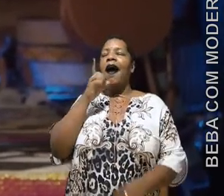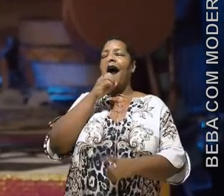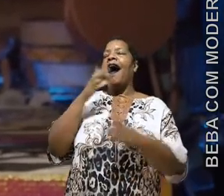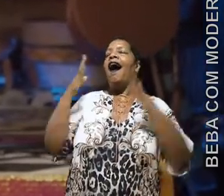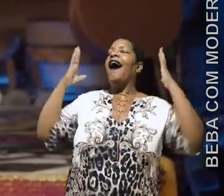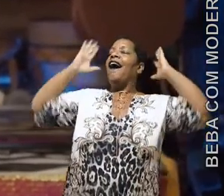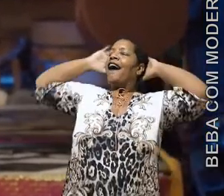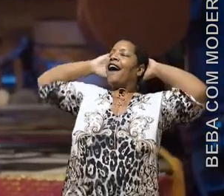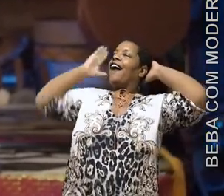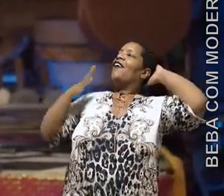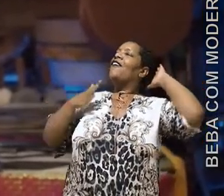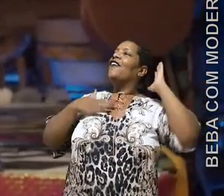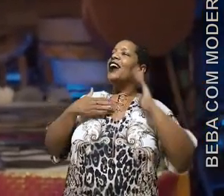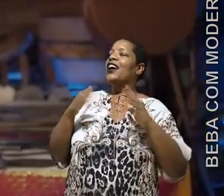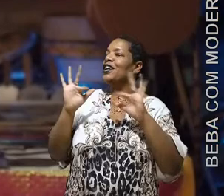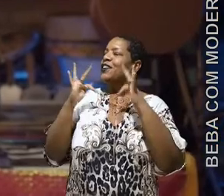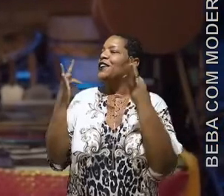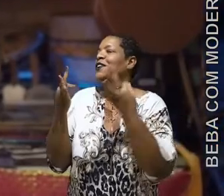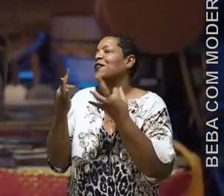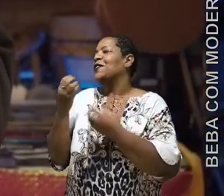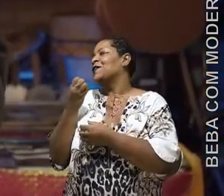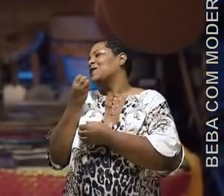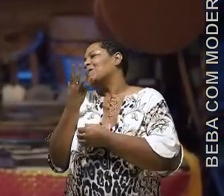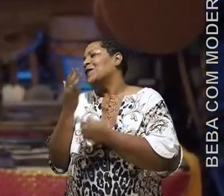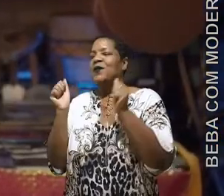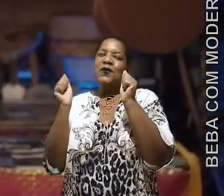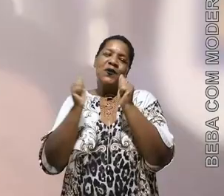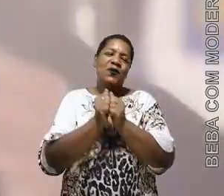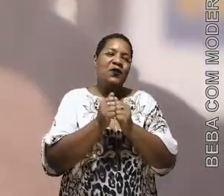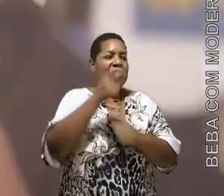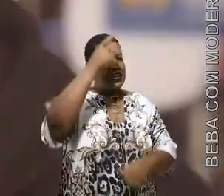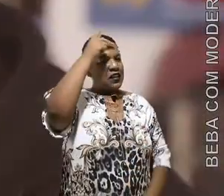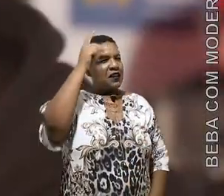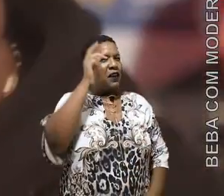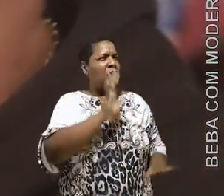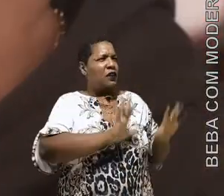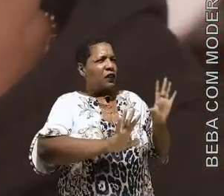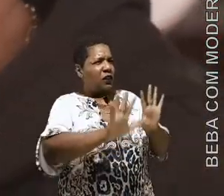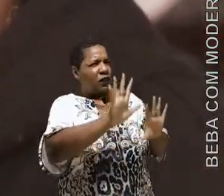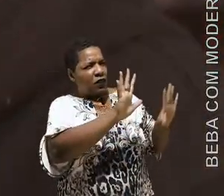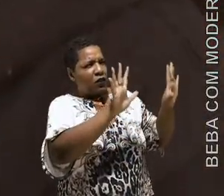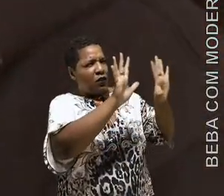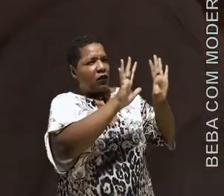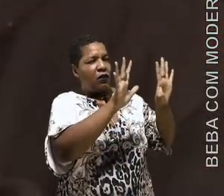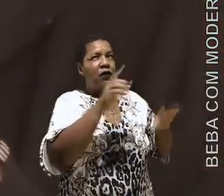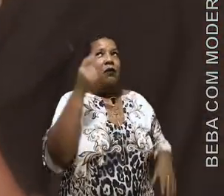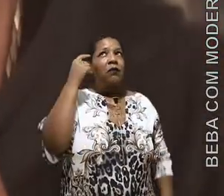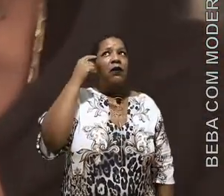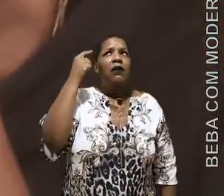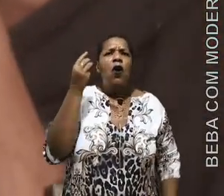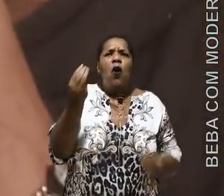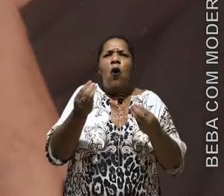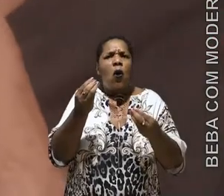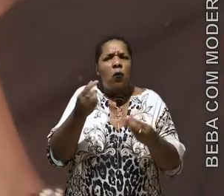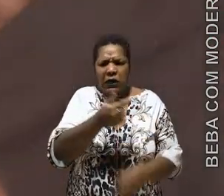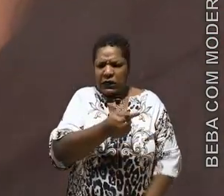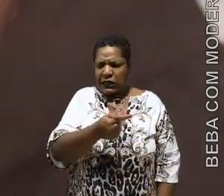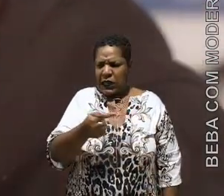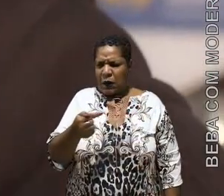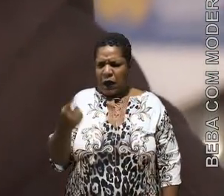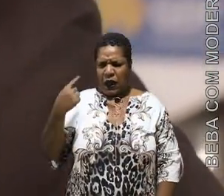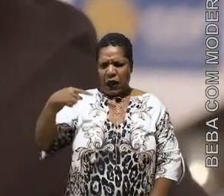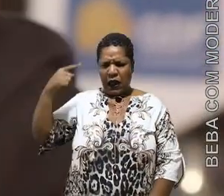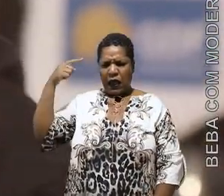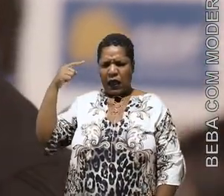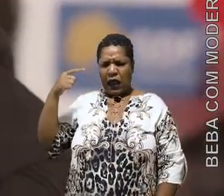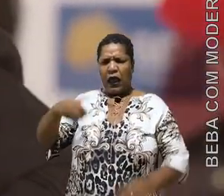folga dois domingos e as lindas Domingo ao lado da família tem os livros embaça o vidro na neblina mente pensa